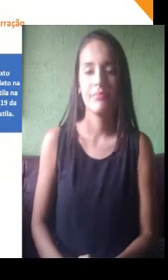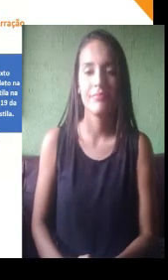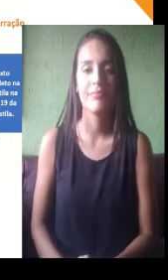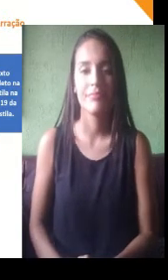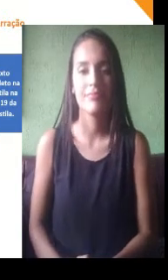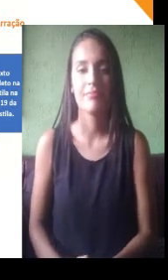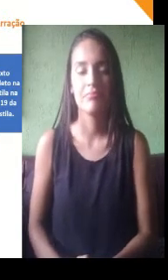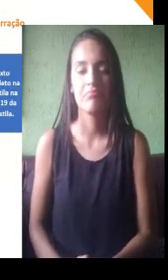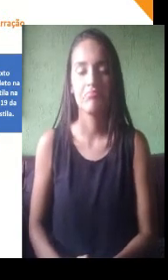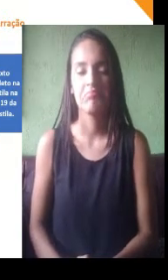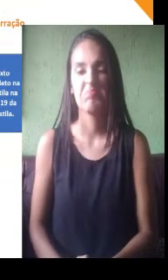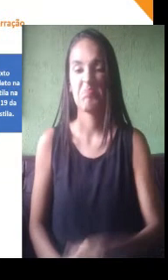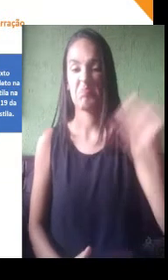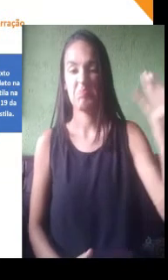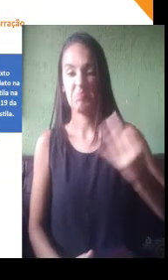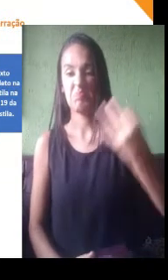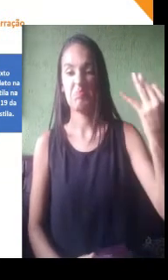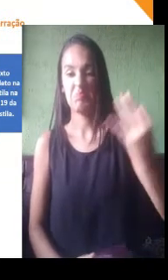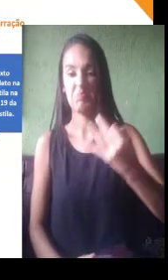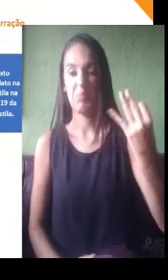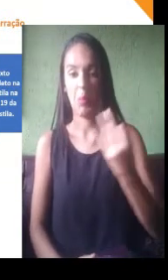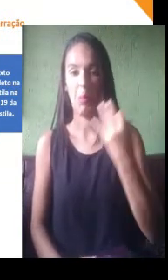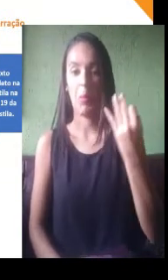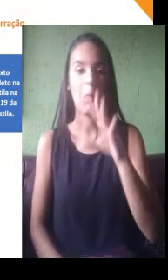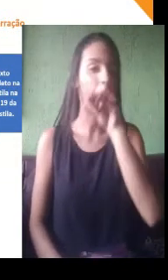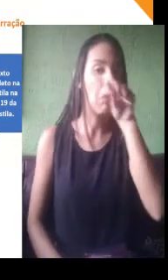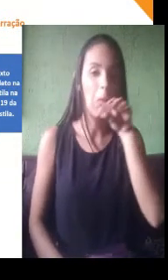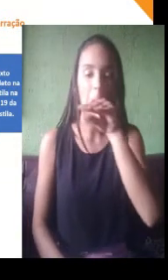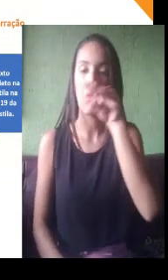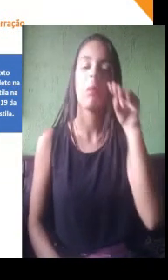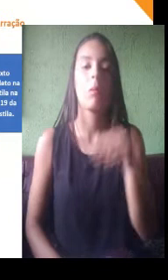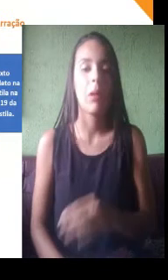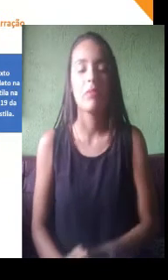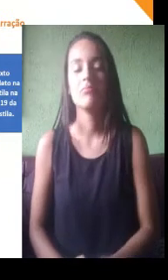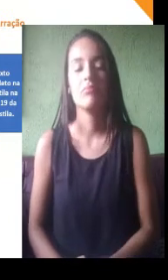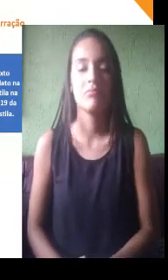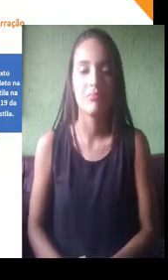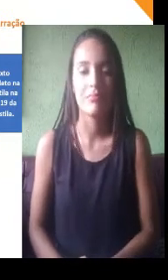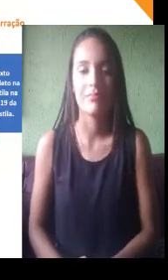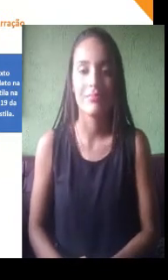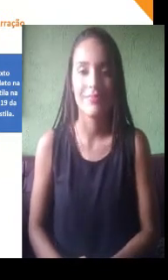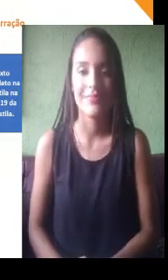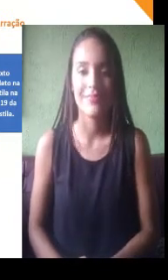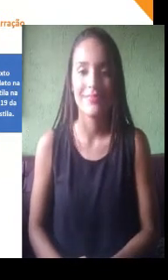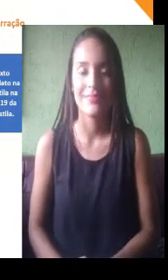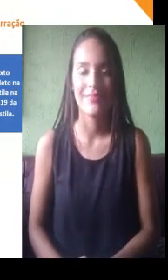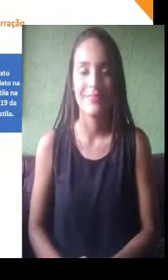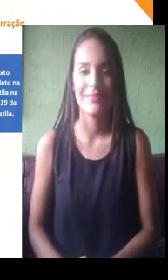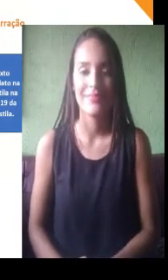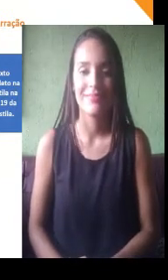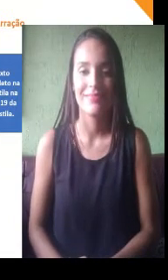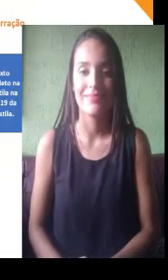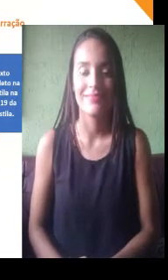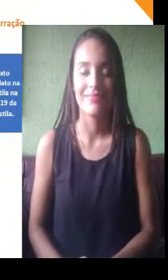competente. E ele está ali na Rede Globo, ele está narrando os jogos, justamente por conta dessa sua